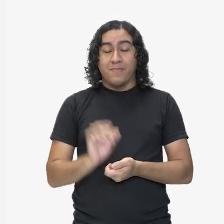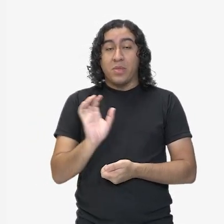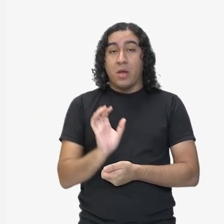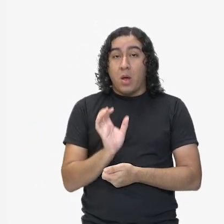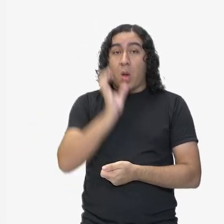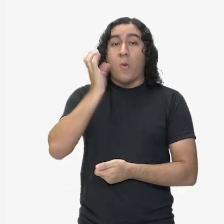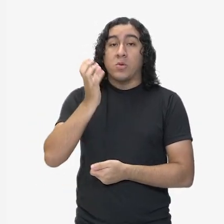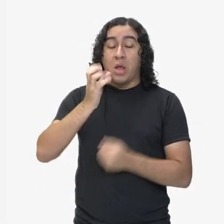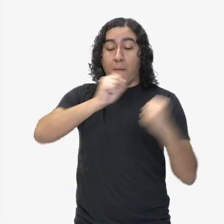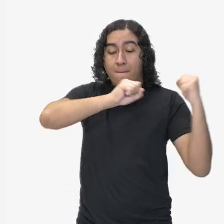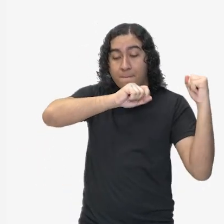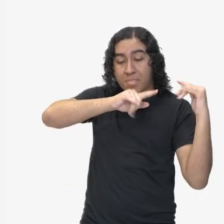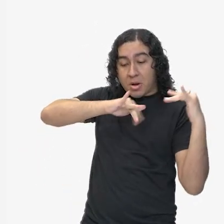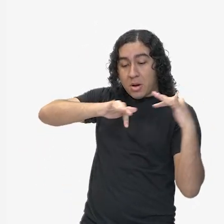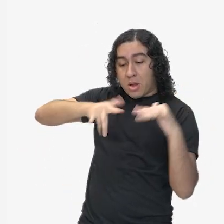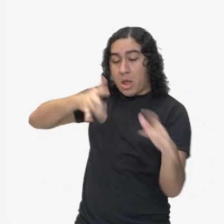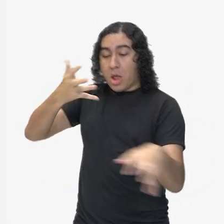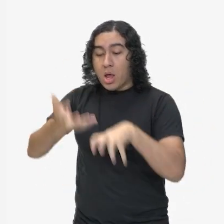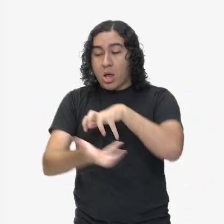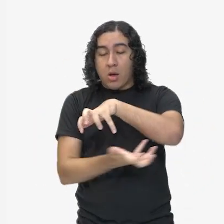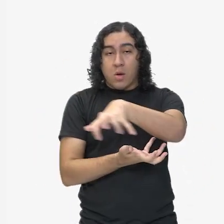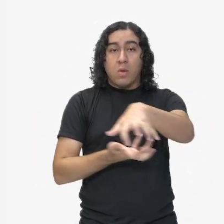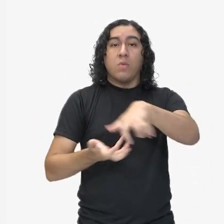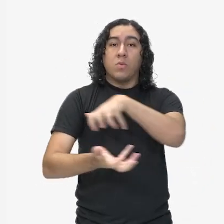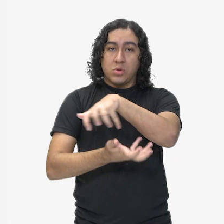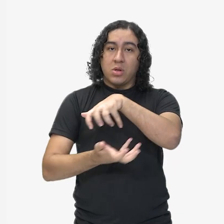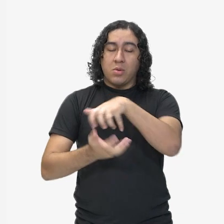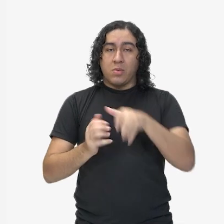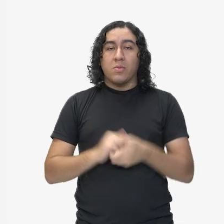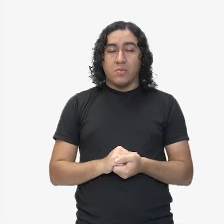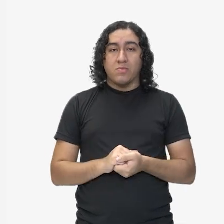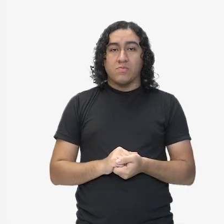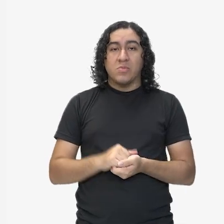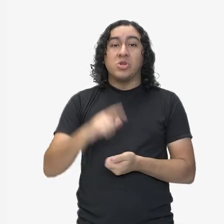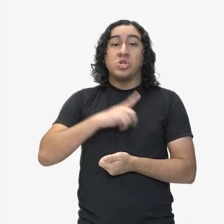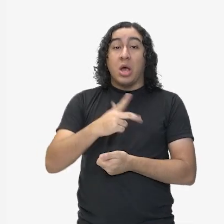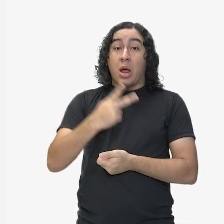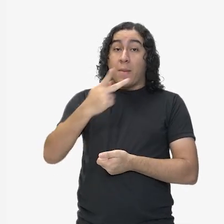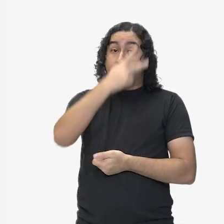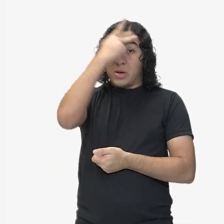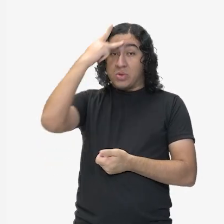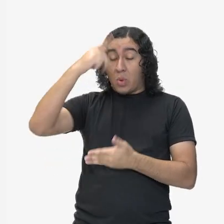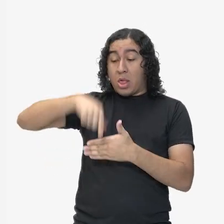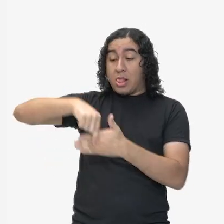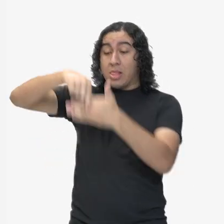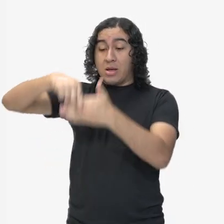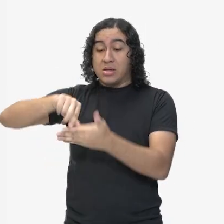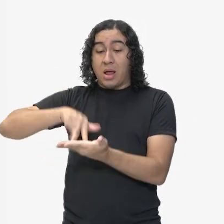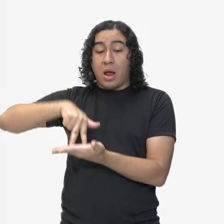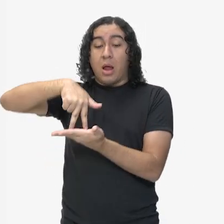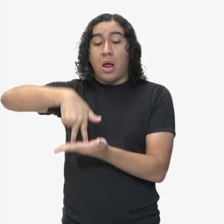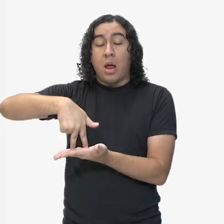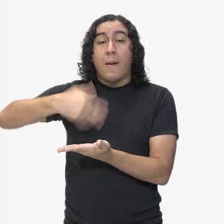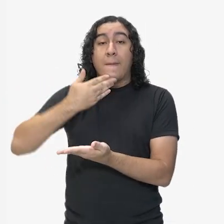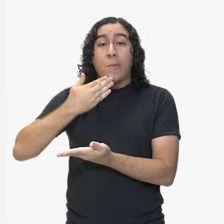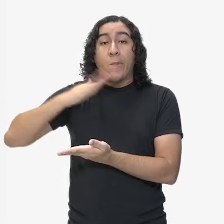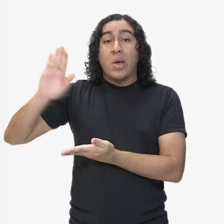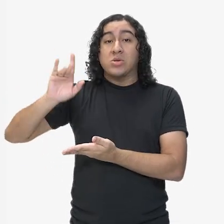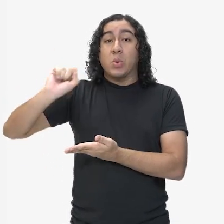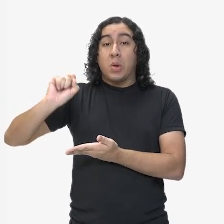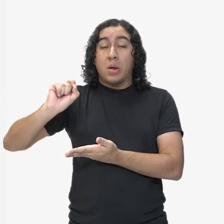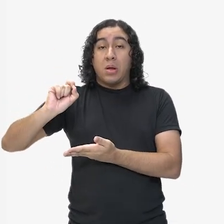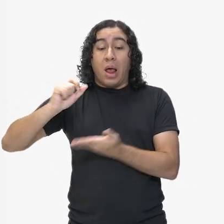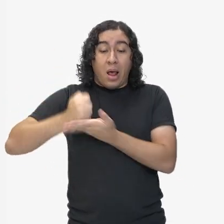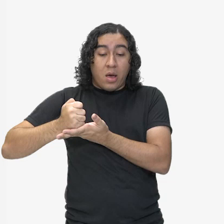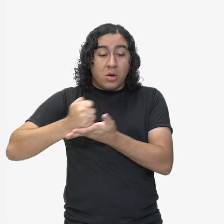messiânicos, onde seus líderes, com fortes discursos religiosos, prometiam tirá-los daquela